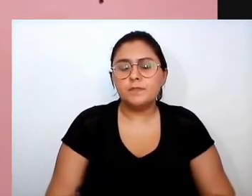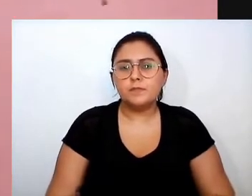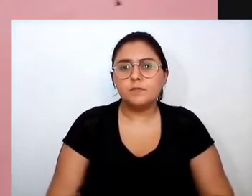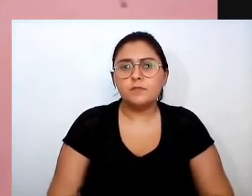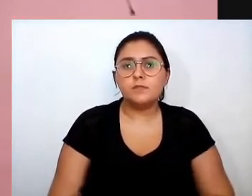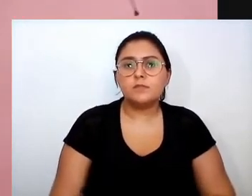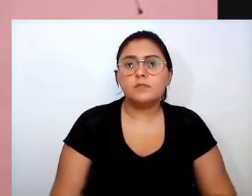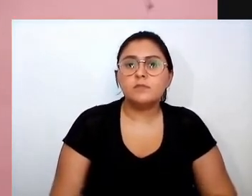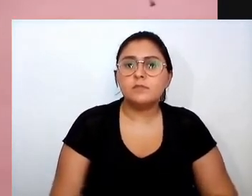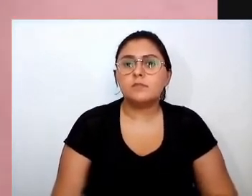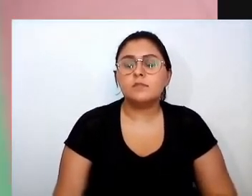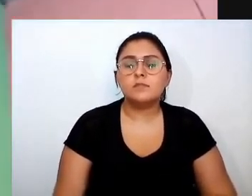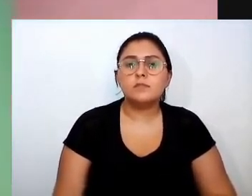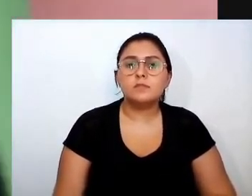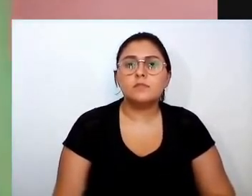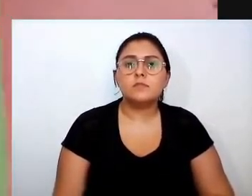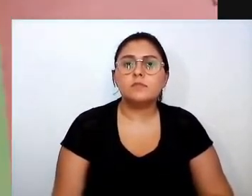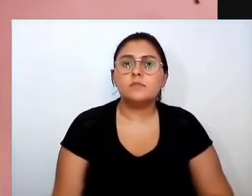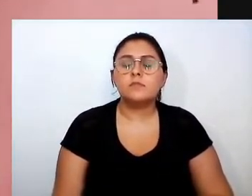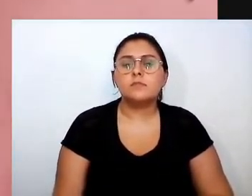Será? E agora?